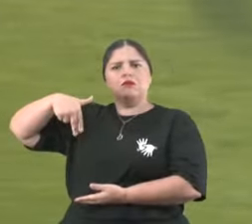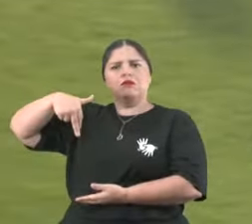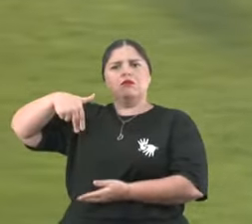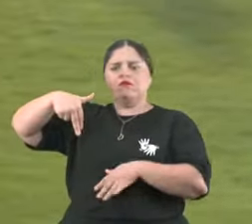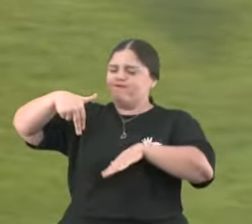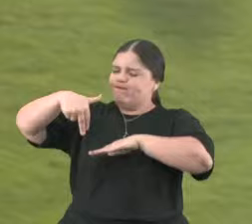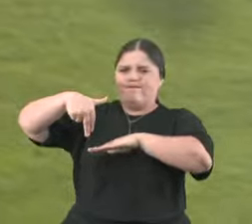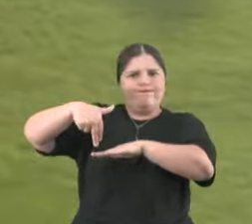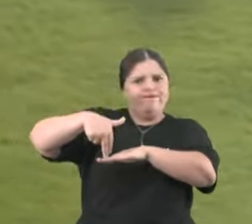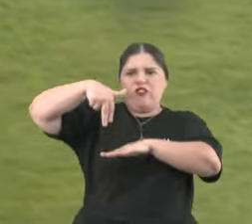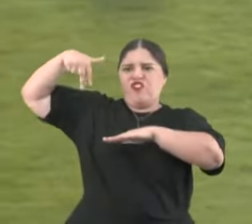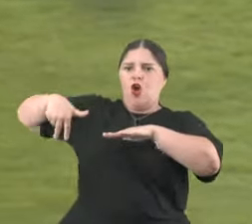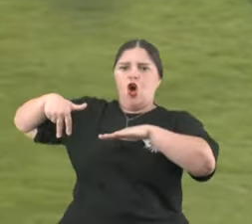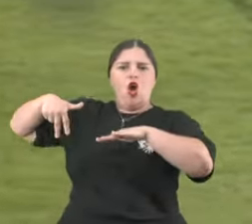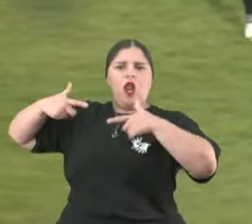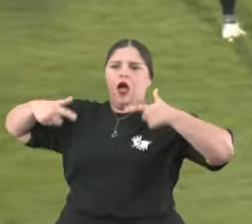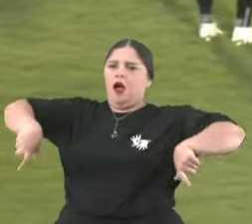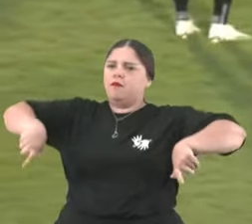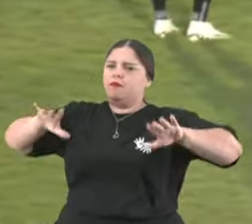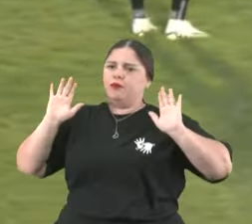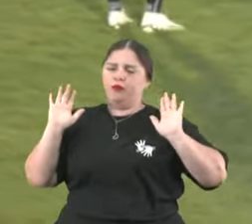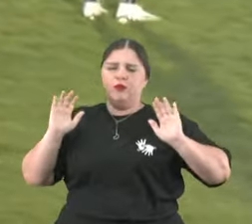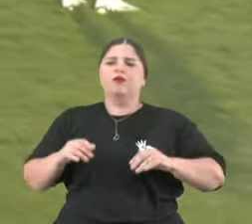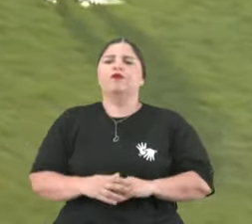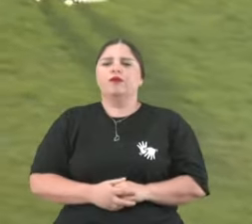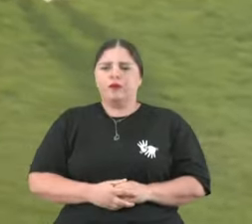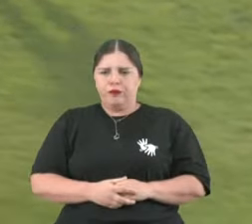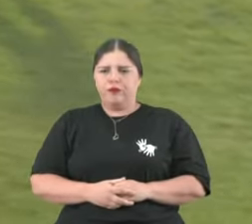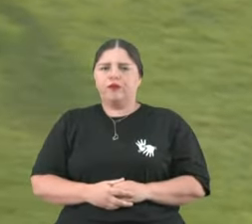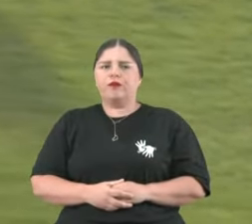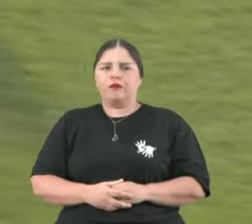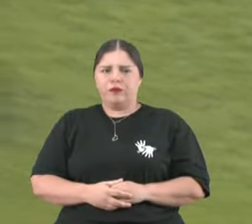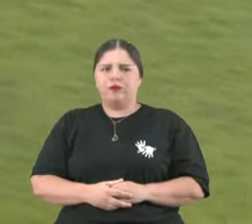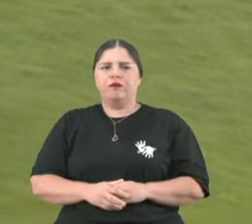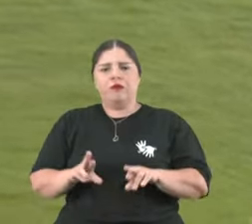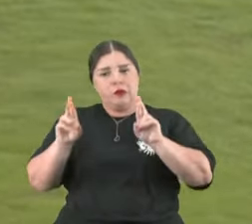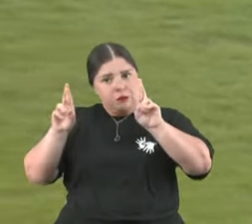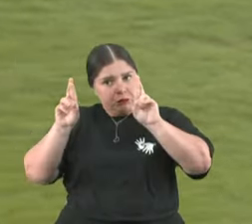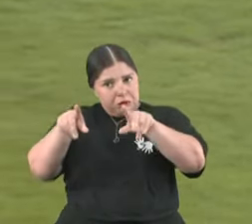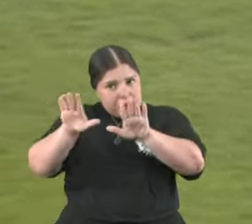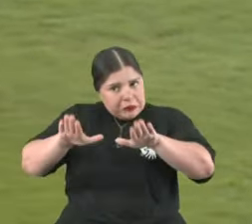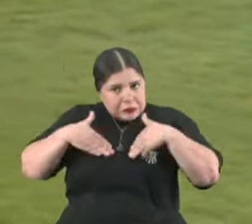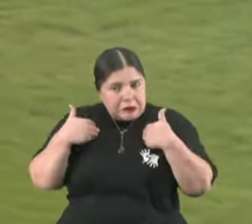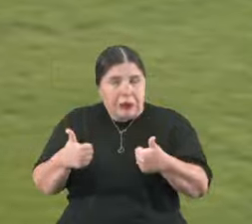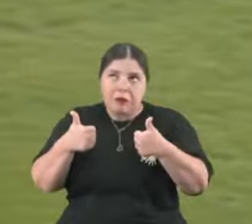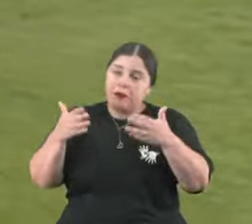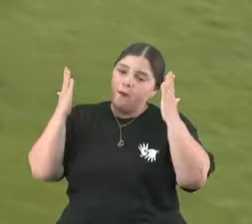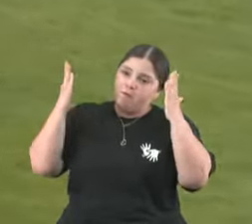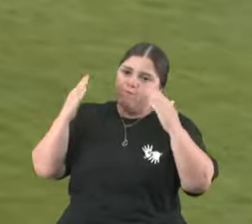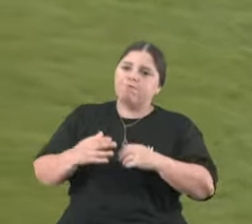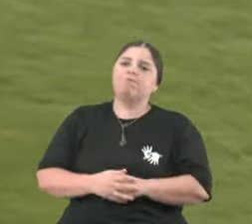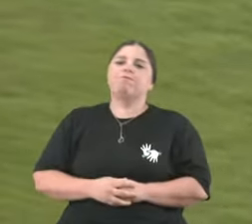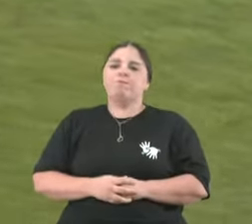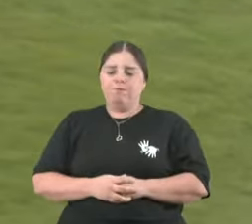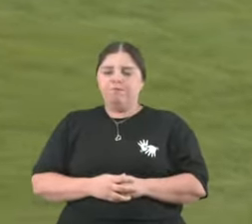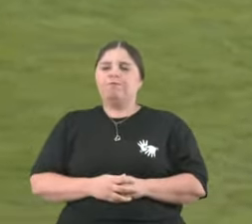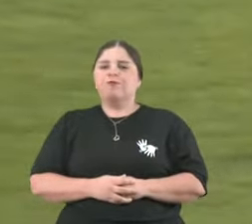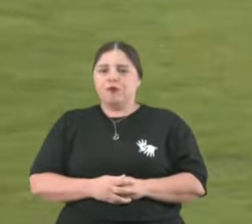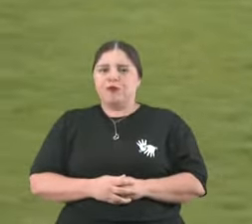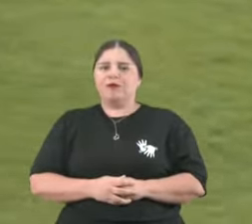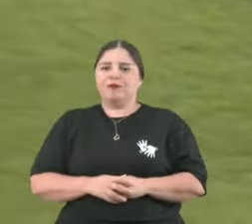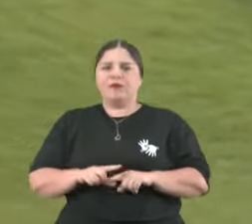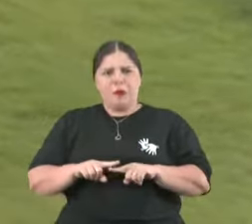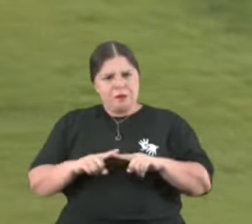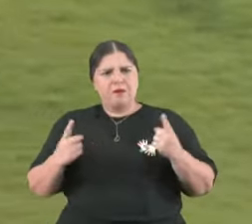Pode ter tido uma indisposição, algo do tipo. A gente torce para que não seja nada grave. De toda forma, já